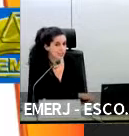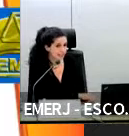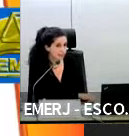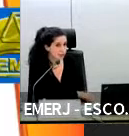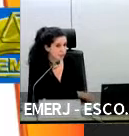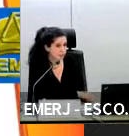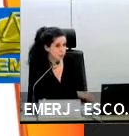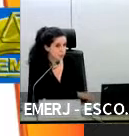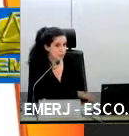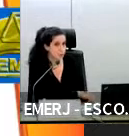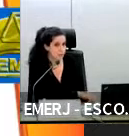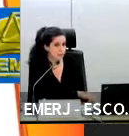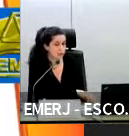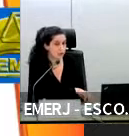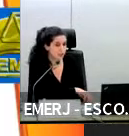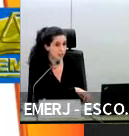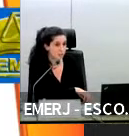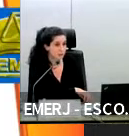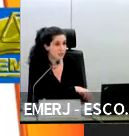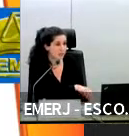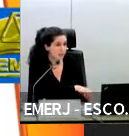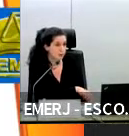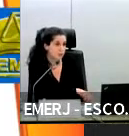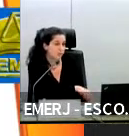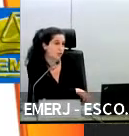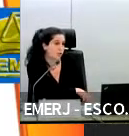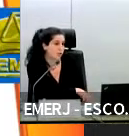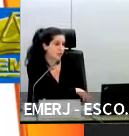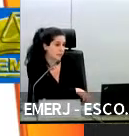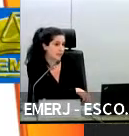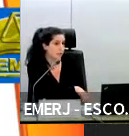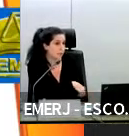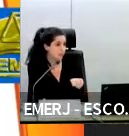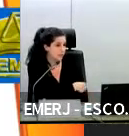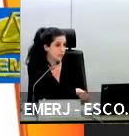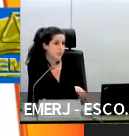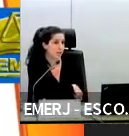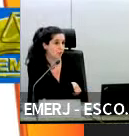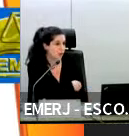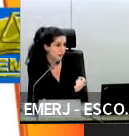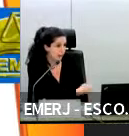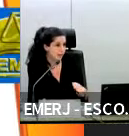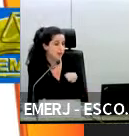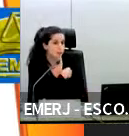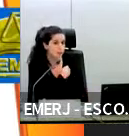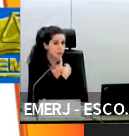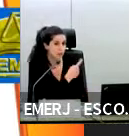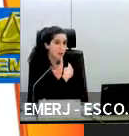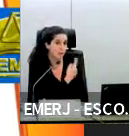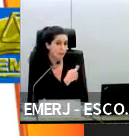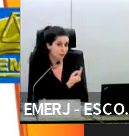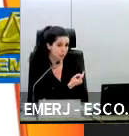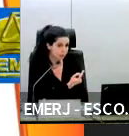dizia, olha, 70% dos processos que chegam para mim não são da minha competência. Então, imagina a quantidade, o assoberbamento do cartório.